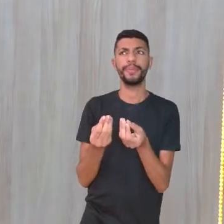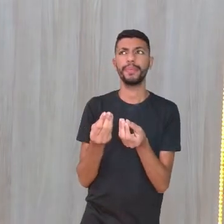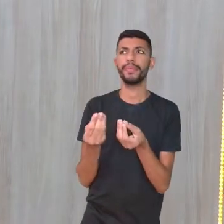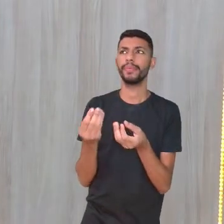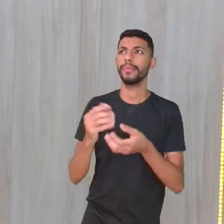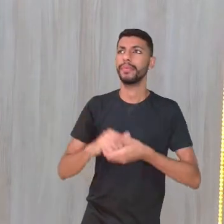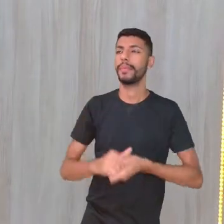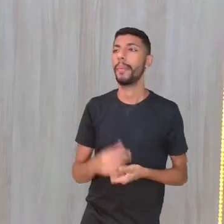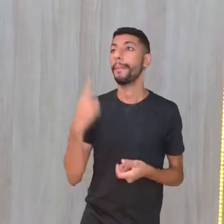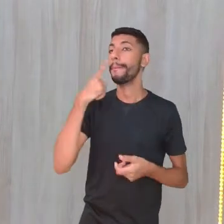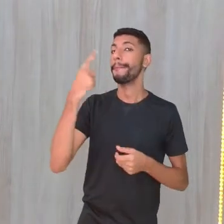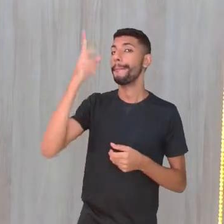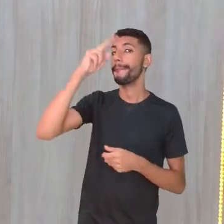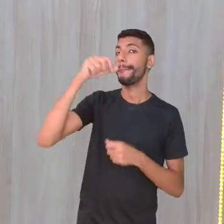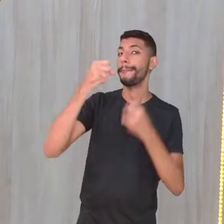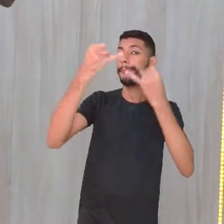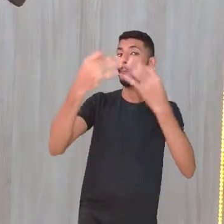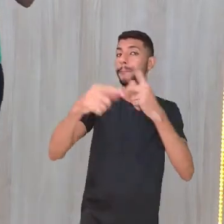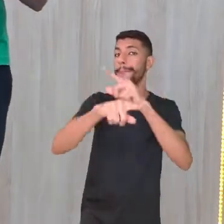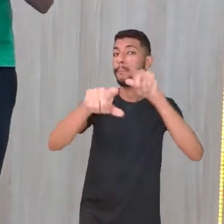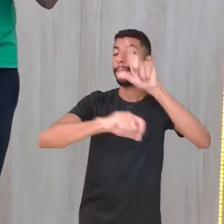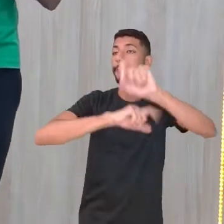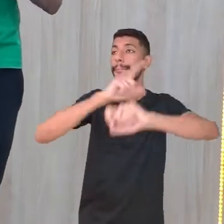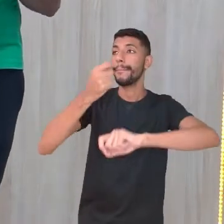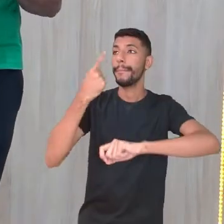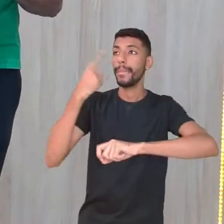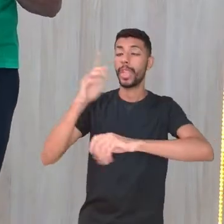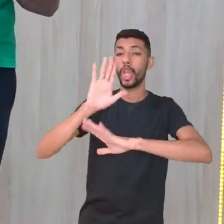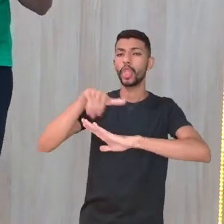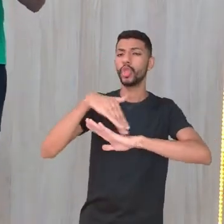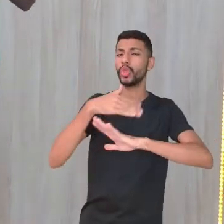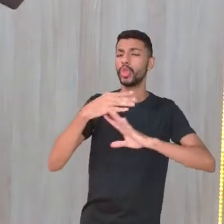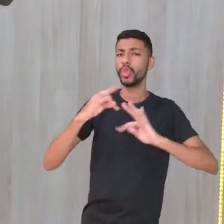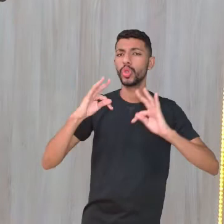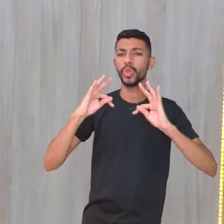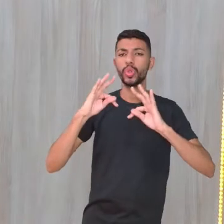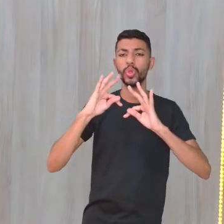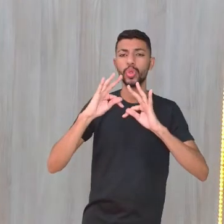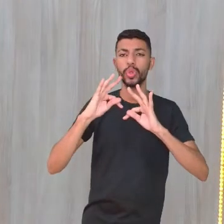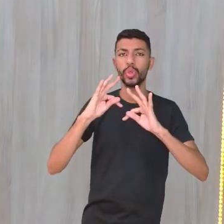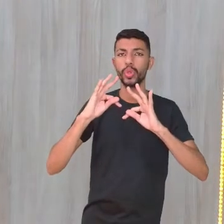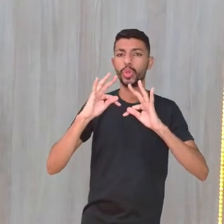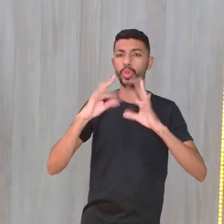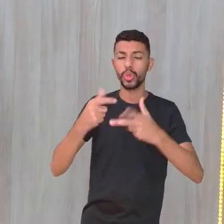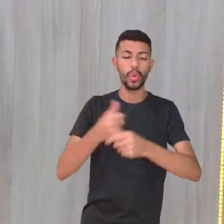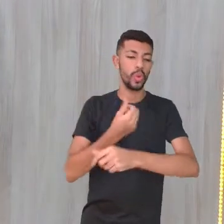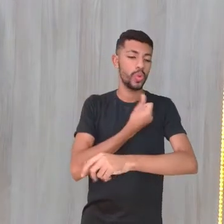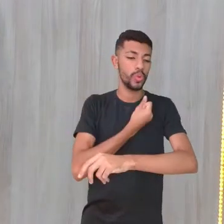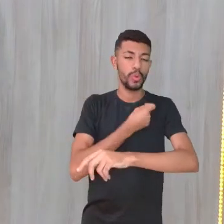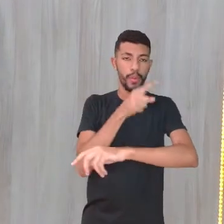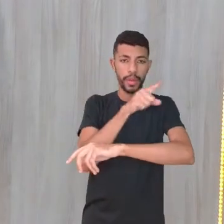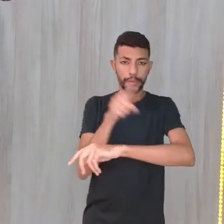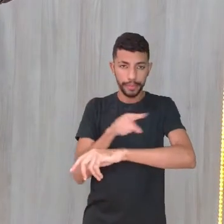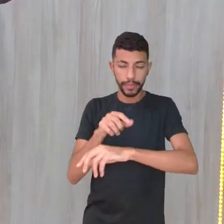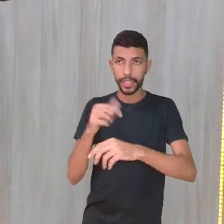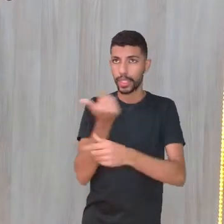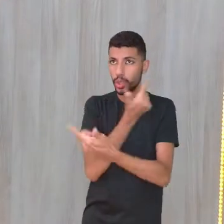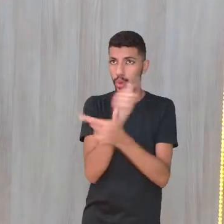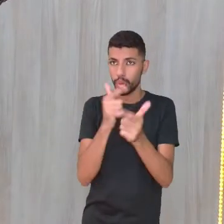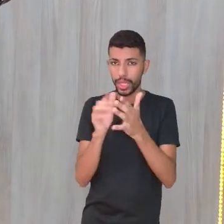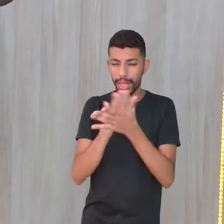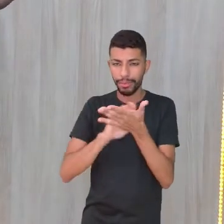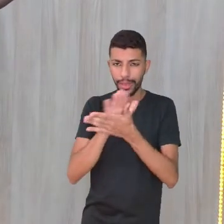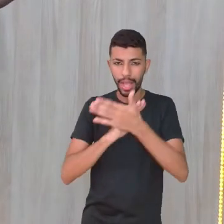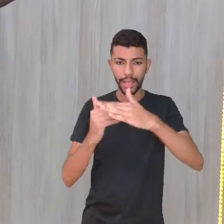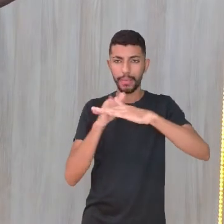3? Lembra que eu disse para você que todo número inteiro, quando não tem nada embaixo, né? Quando você